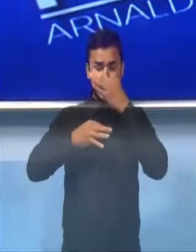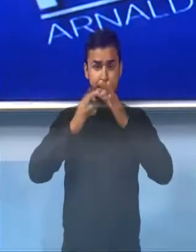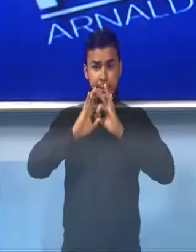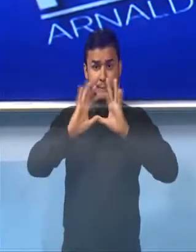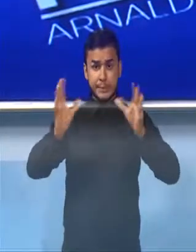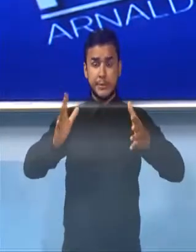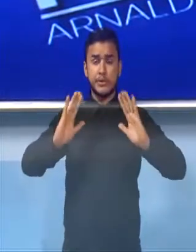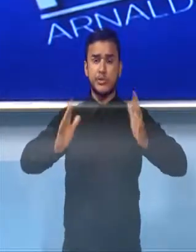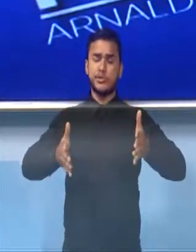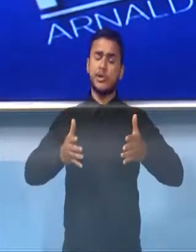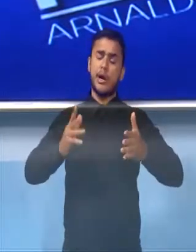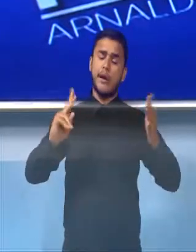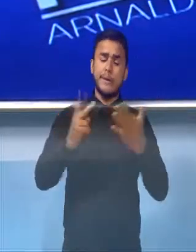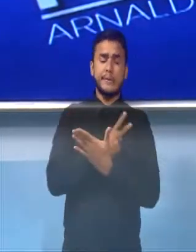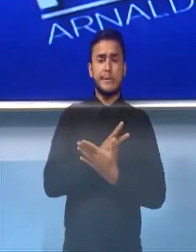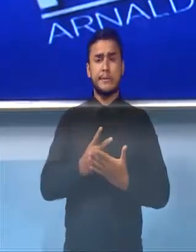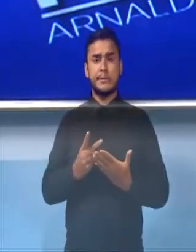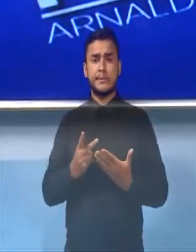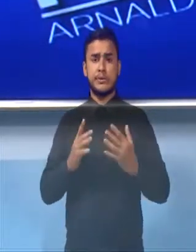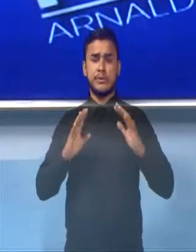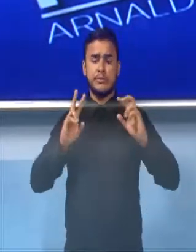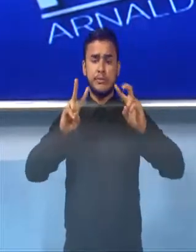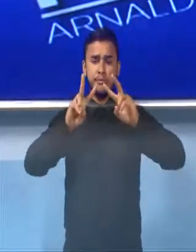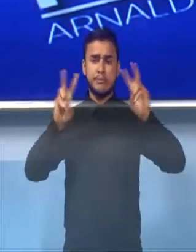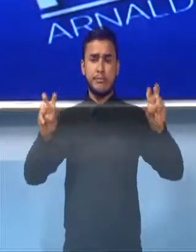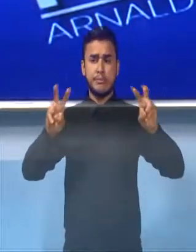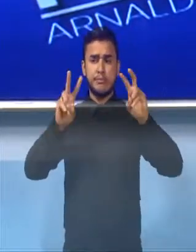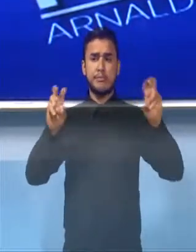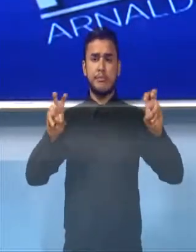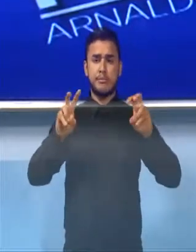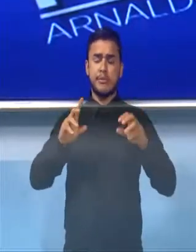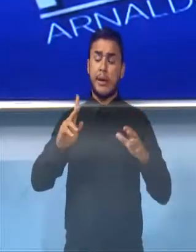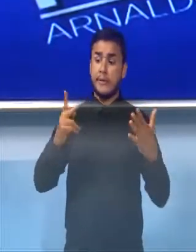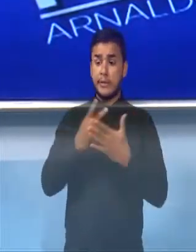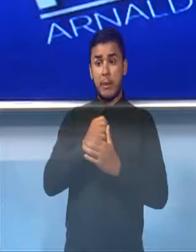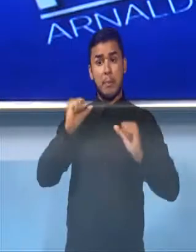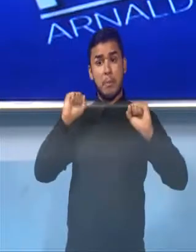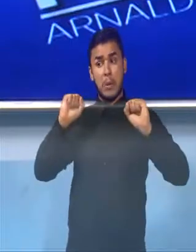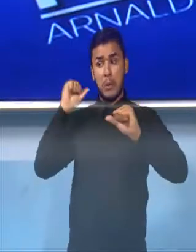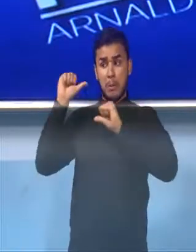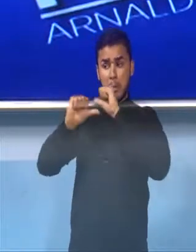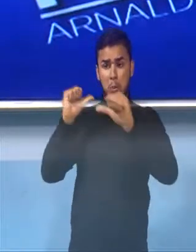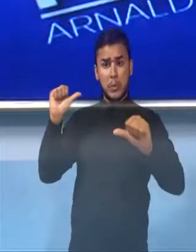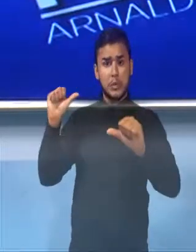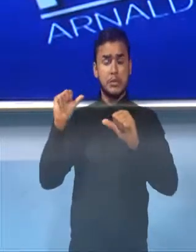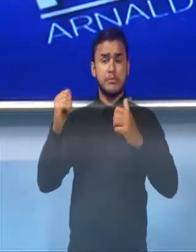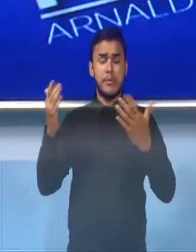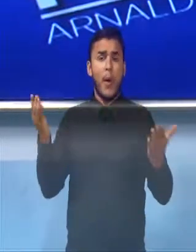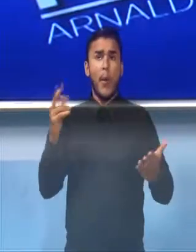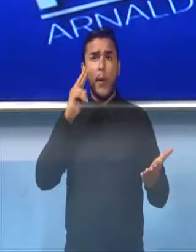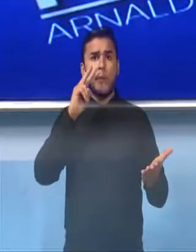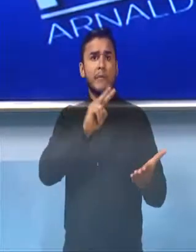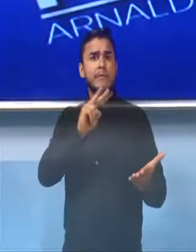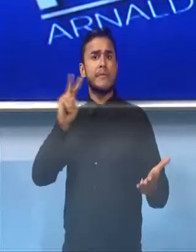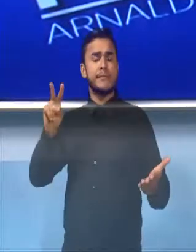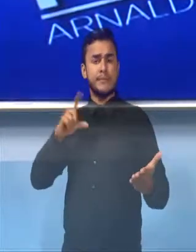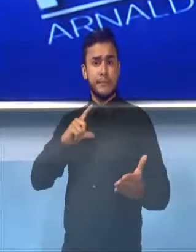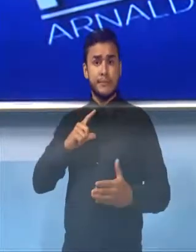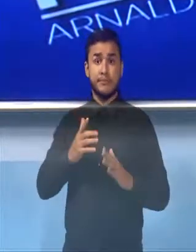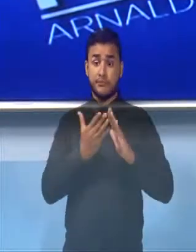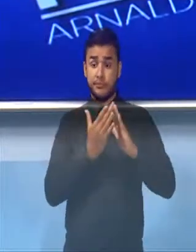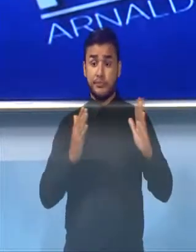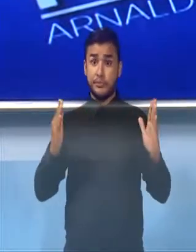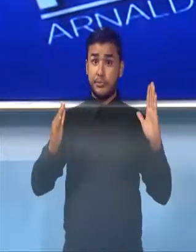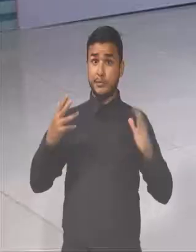ações subjacentes à democracia, sobretudo as suas ameaças, com essa realidade que estamos vivendo. Estamos agora no